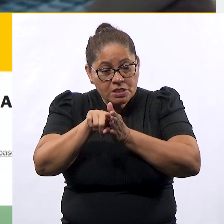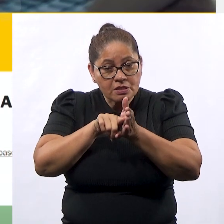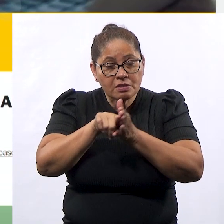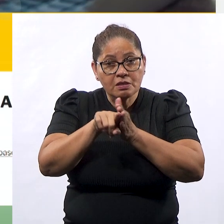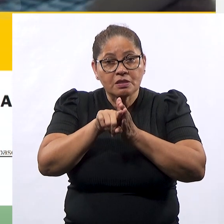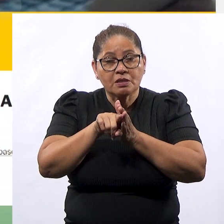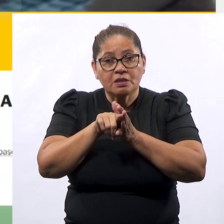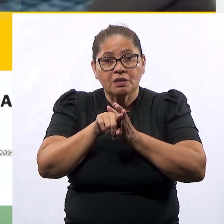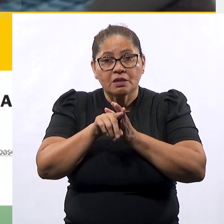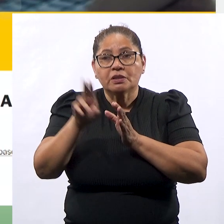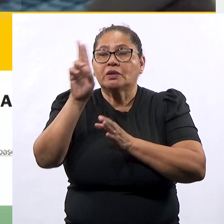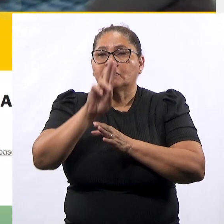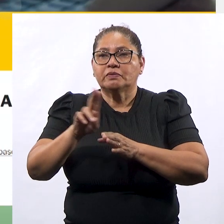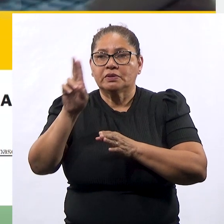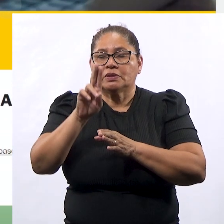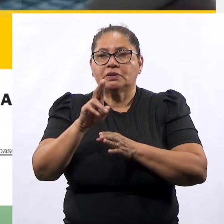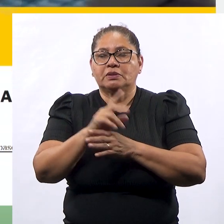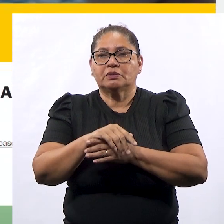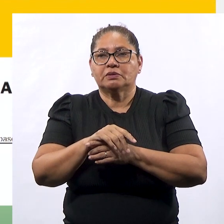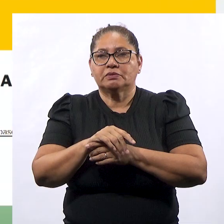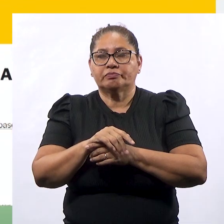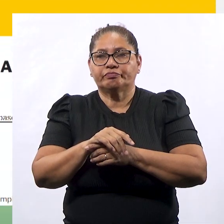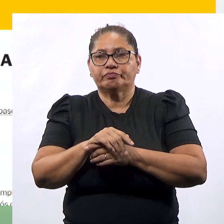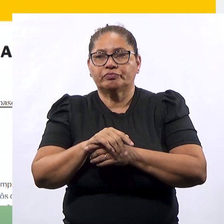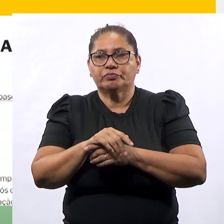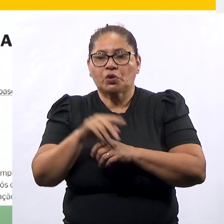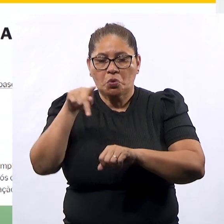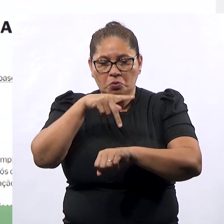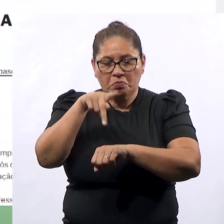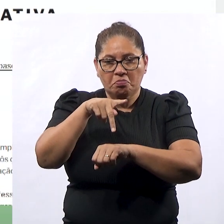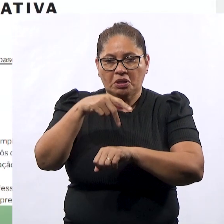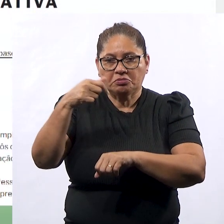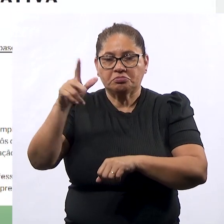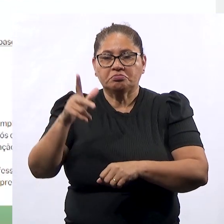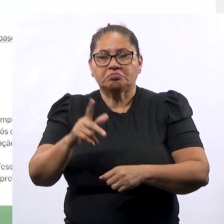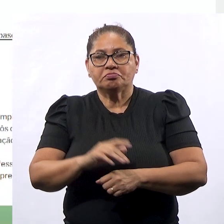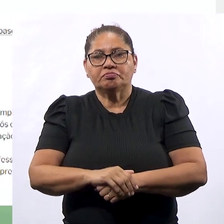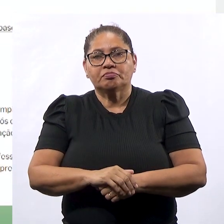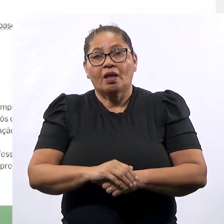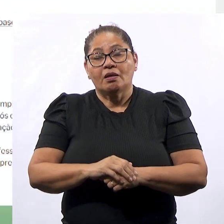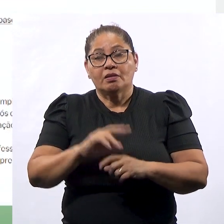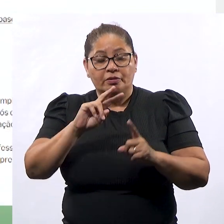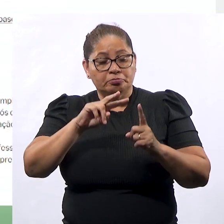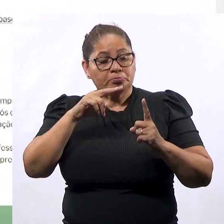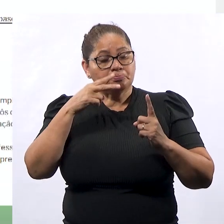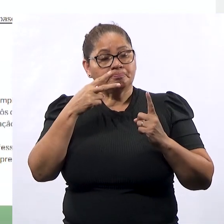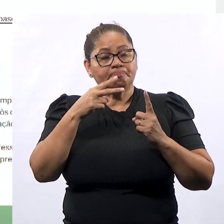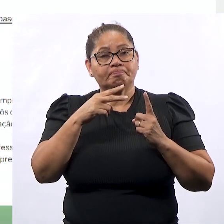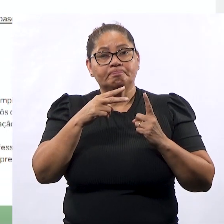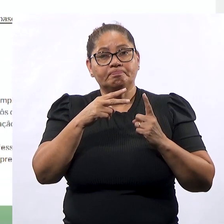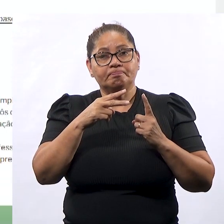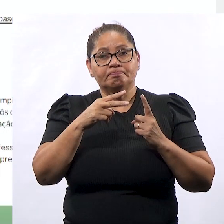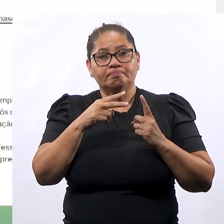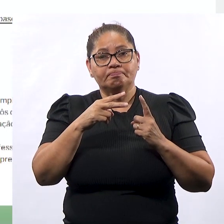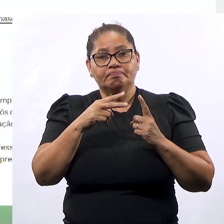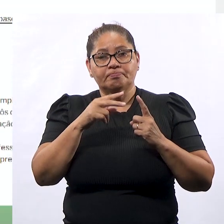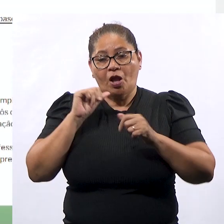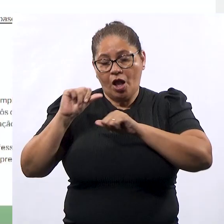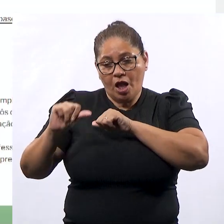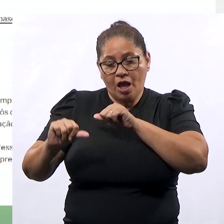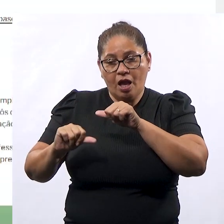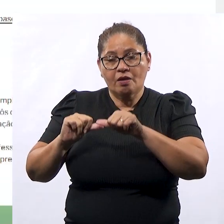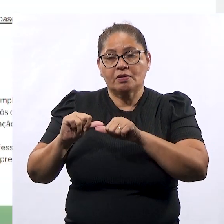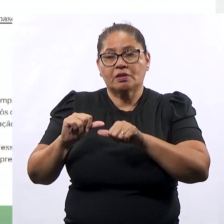essa pesquisa é da Universidade Central da Flórida e eles vêm desenvolvendo essa perspectiva de que